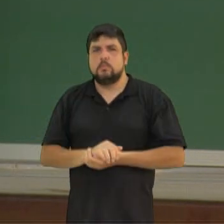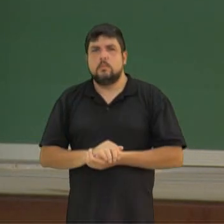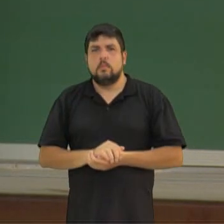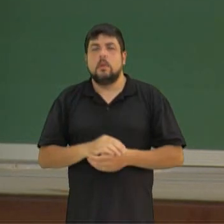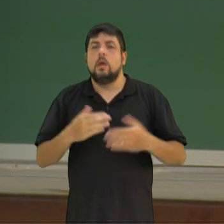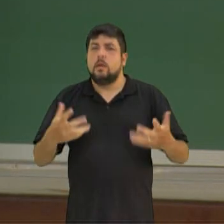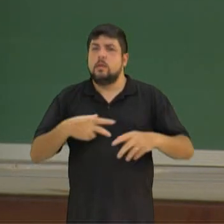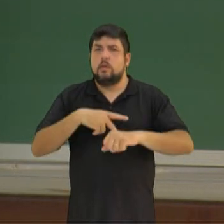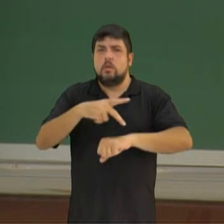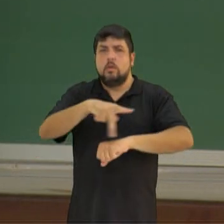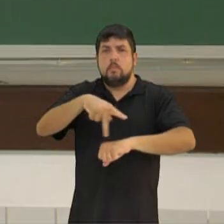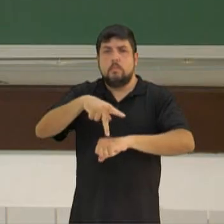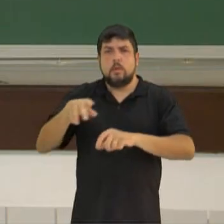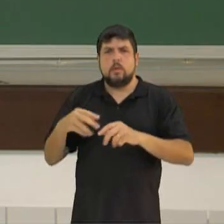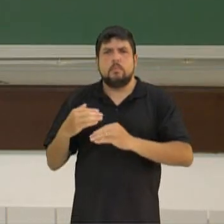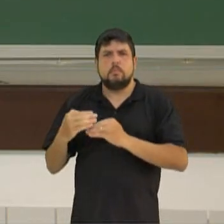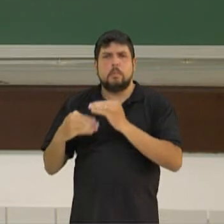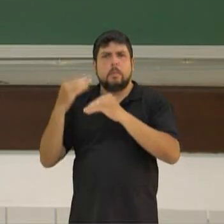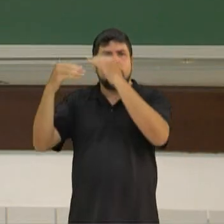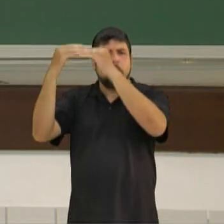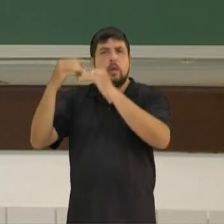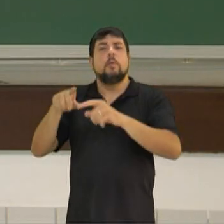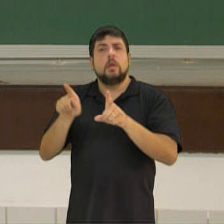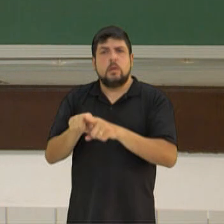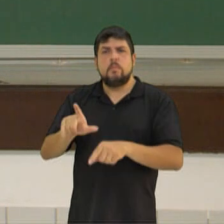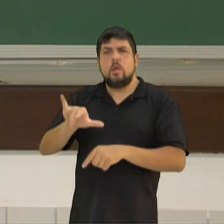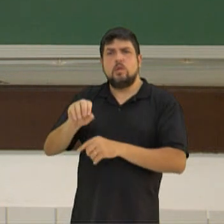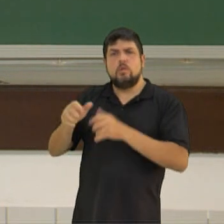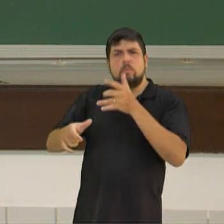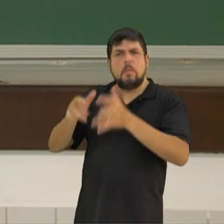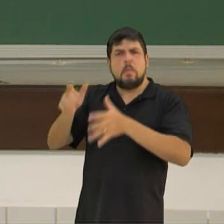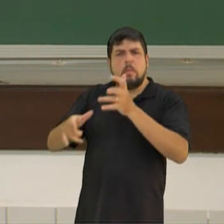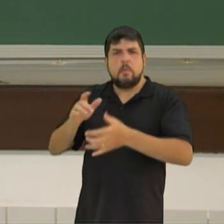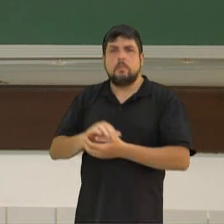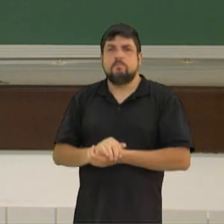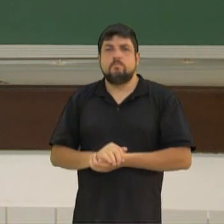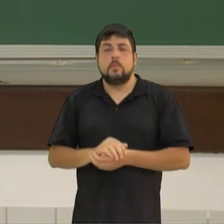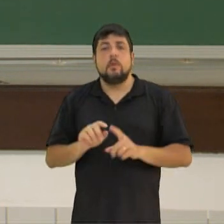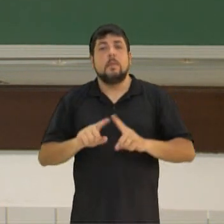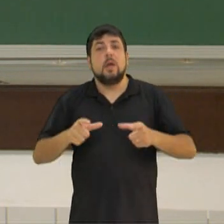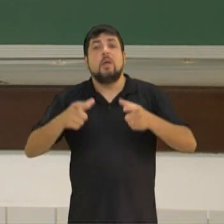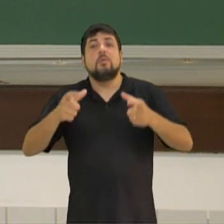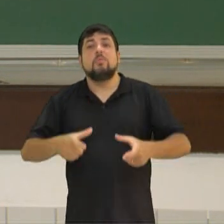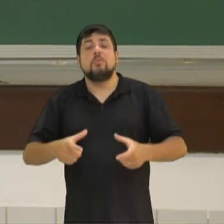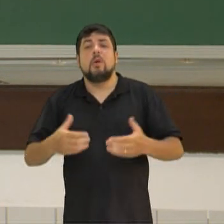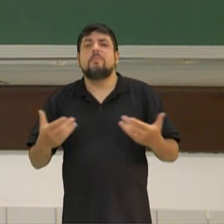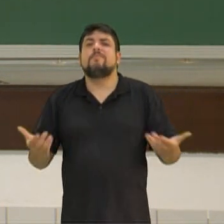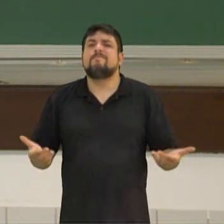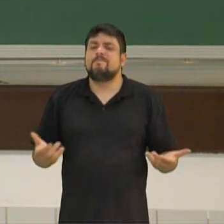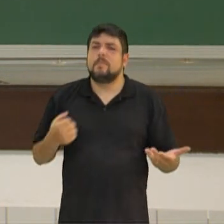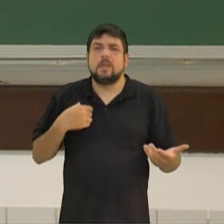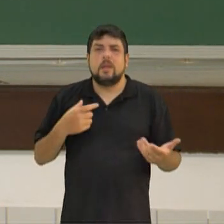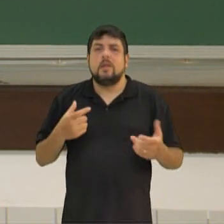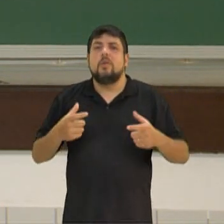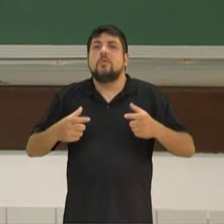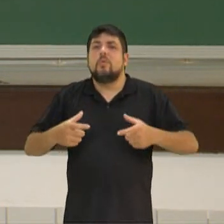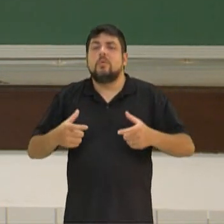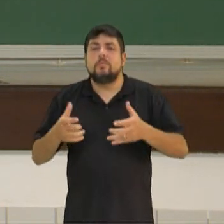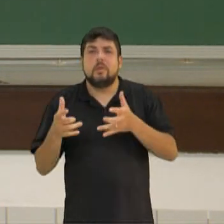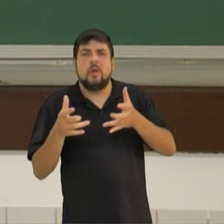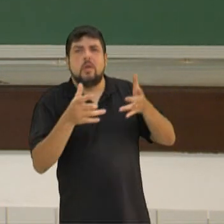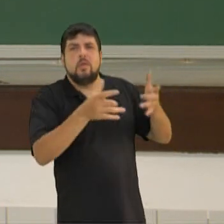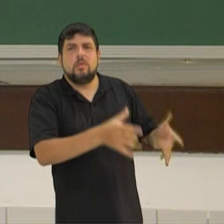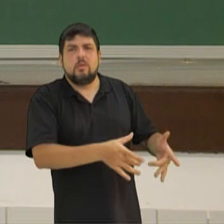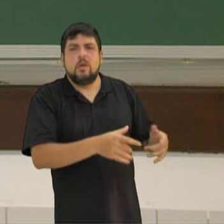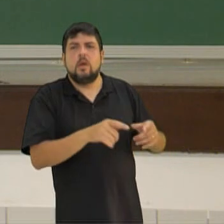desenvolvidos produzem mais lixo. Como eles não têm lugar para armazenar esse lixo, muitas vezes esse lixo vai parar em lugares menos